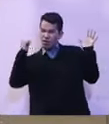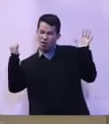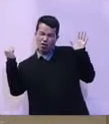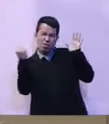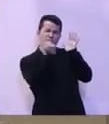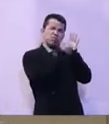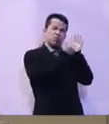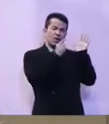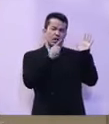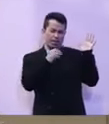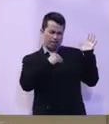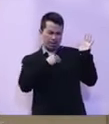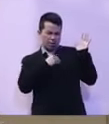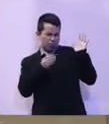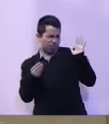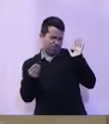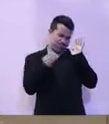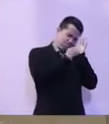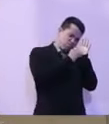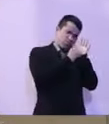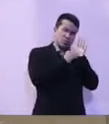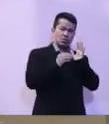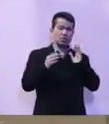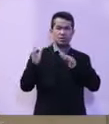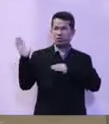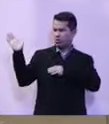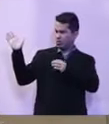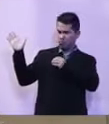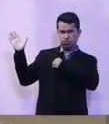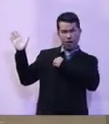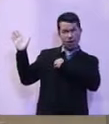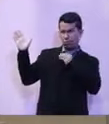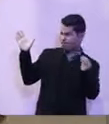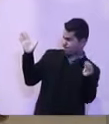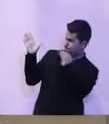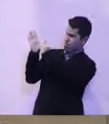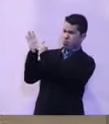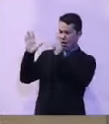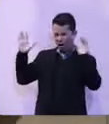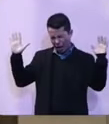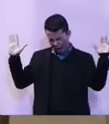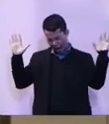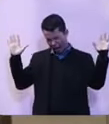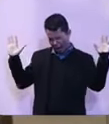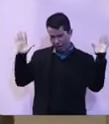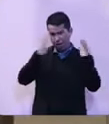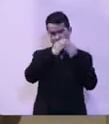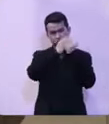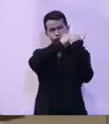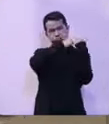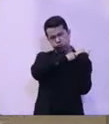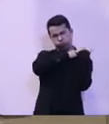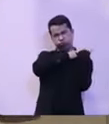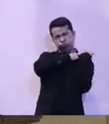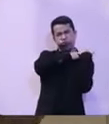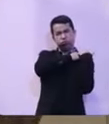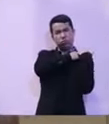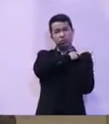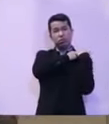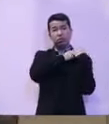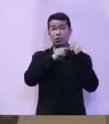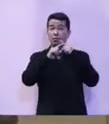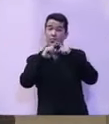E ele, naqueles 3 dias entre a sua morte e a ressurreição, desceu a um lugar chamado Hades, que nós chamamos